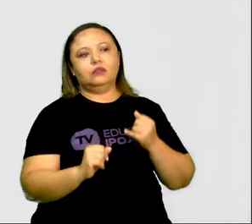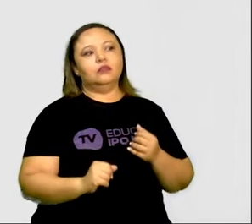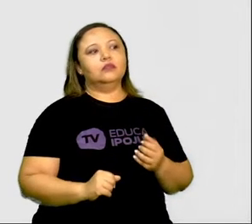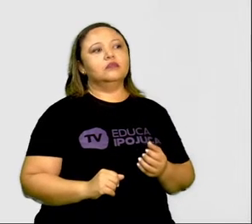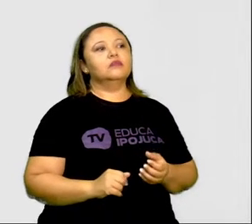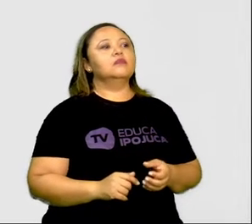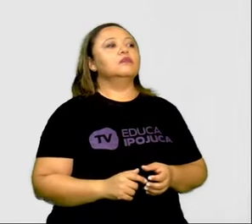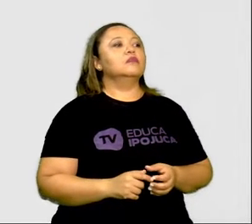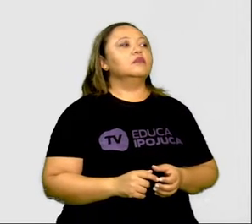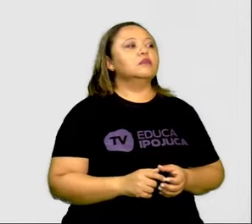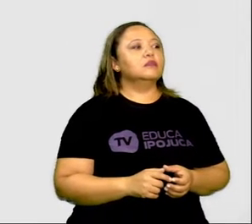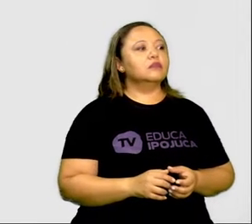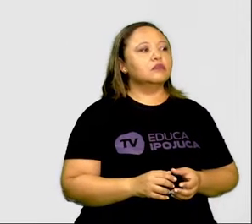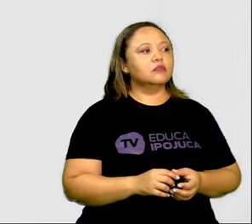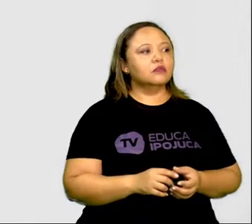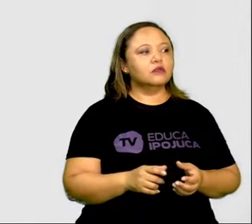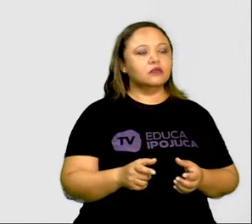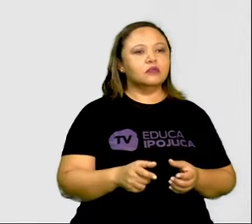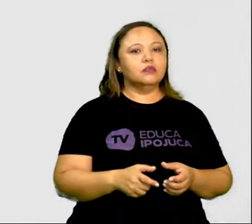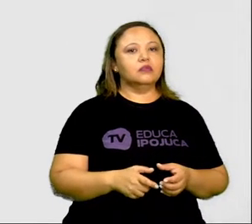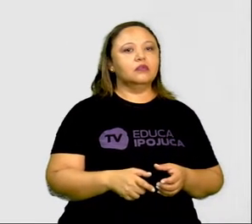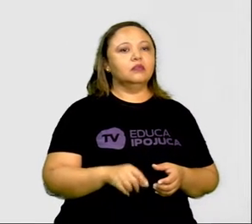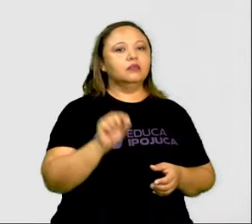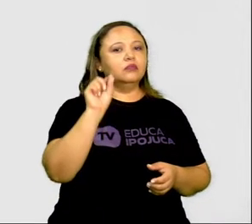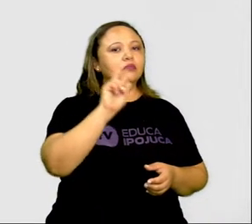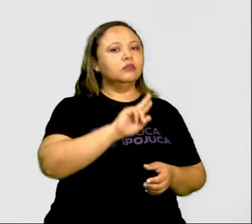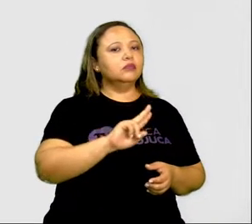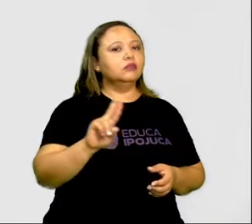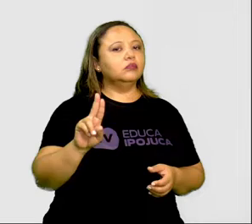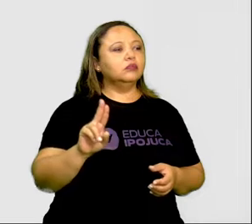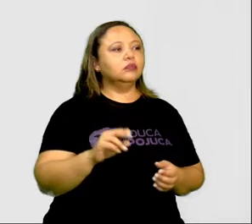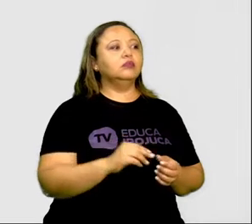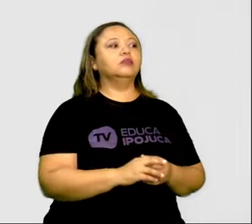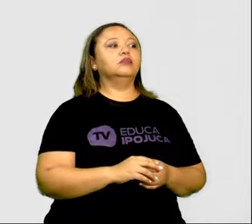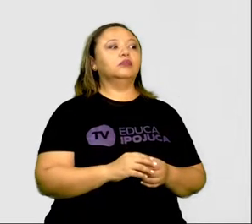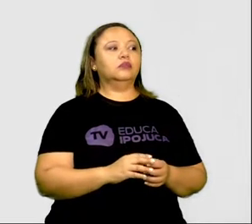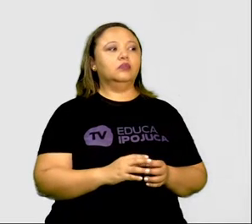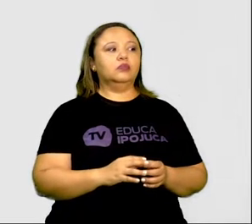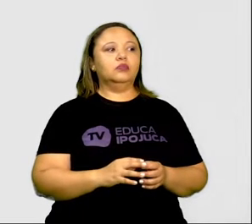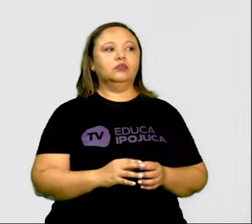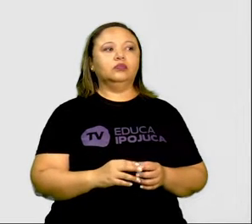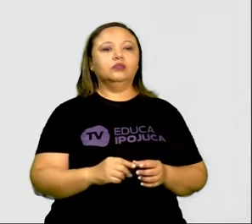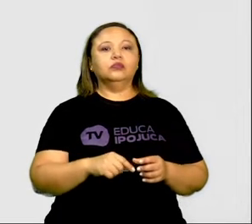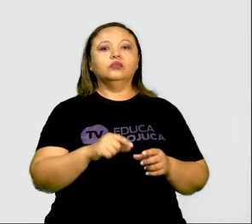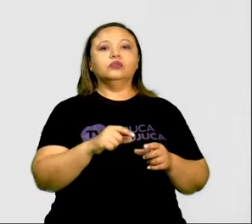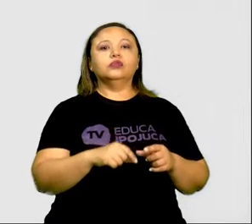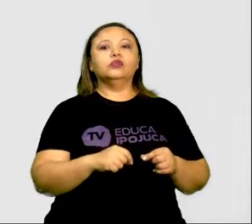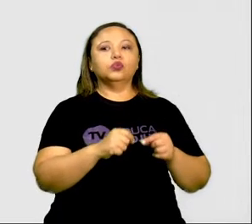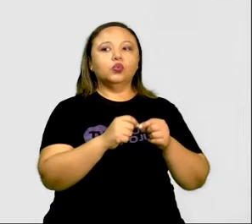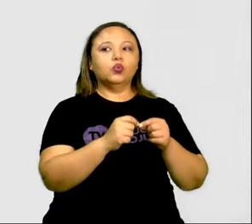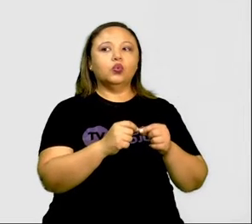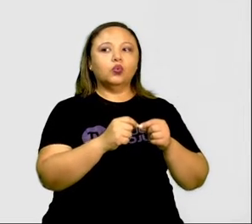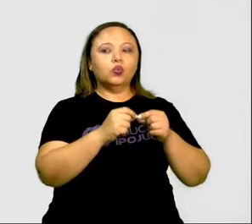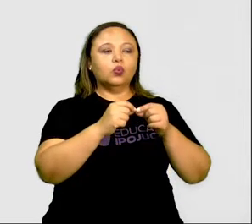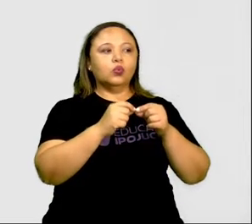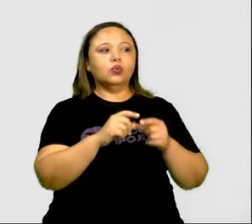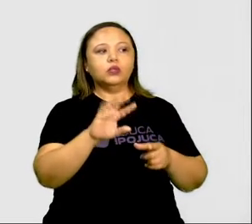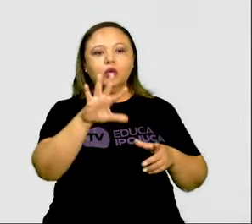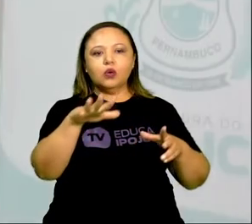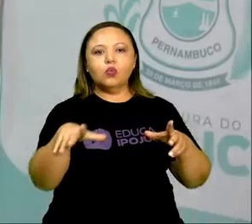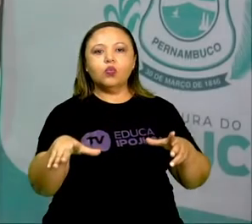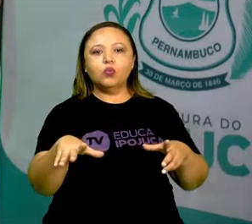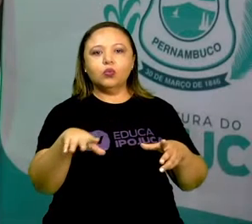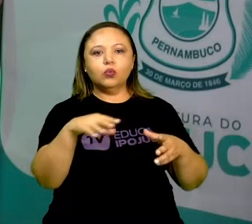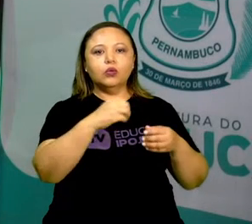né E que eu posso colocar o nome dele aqui e o cubo e objeto de